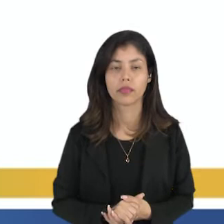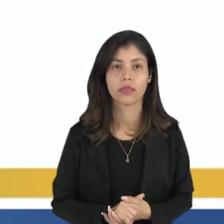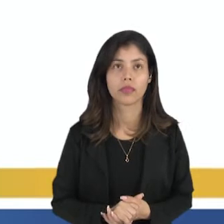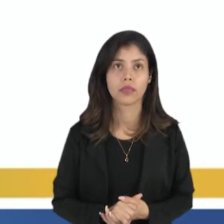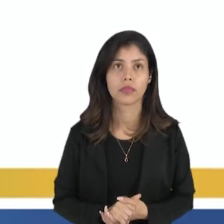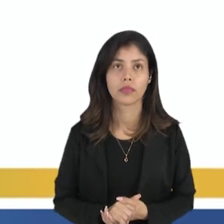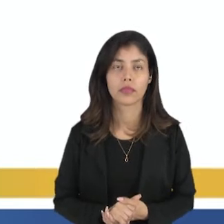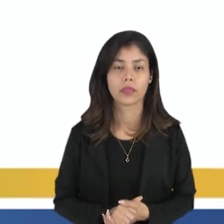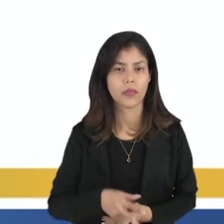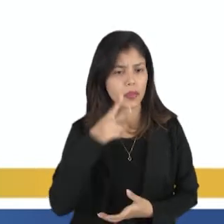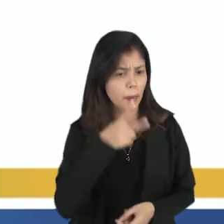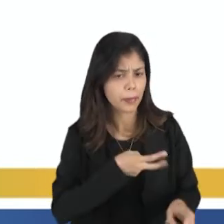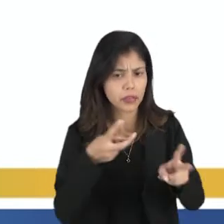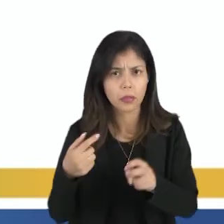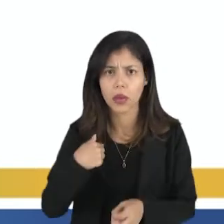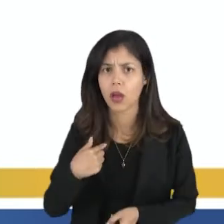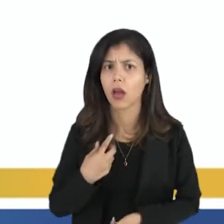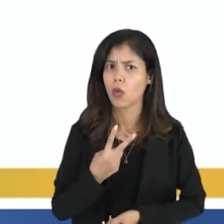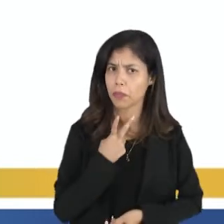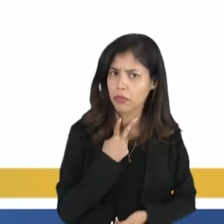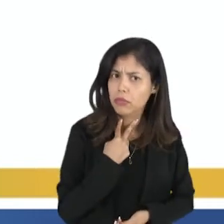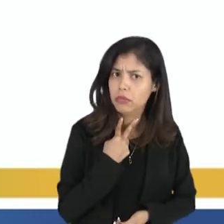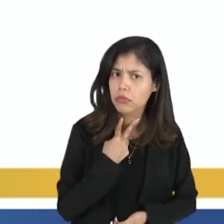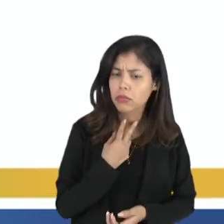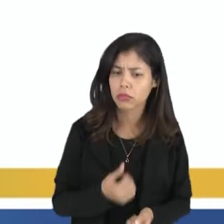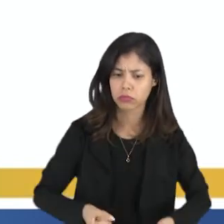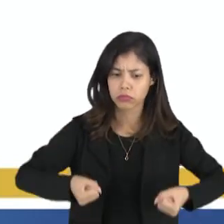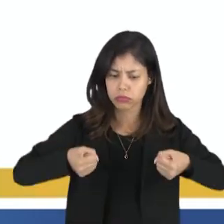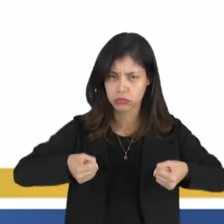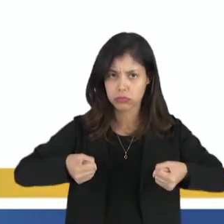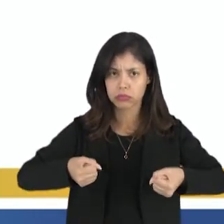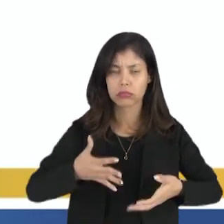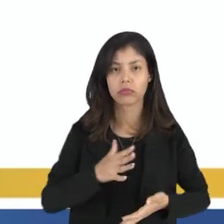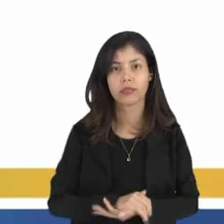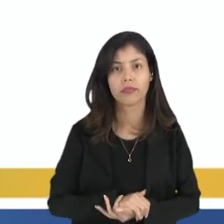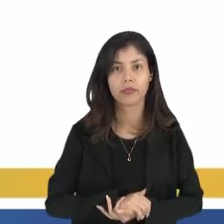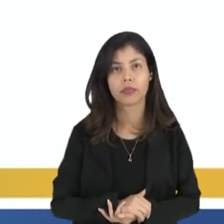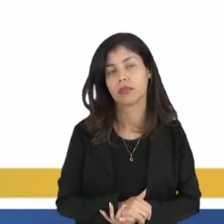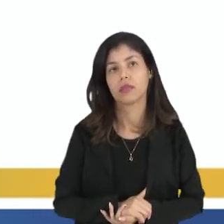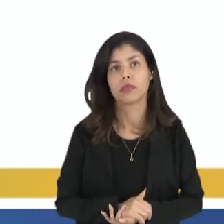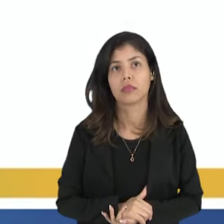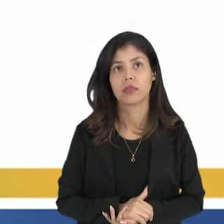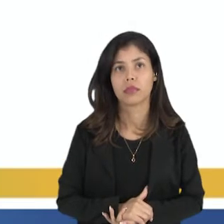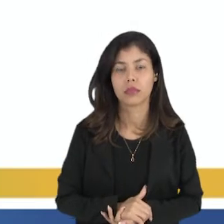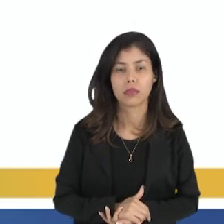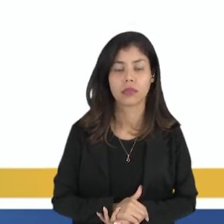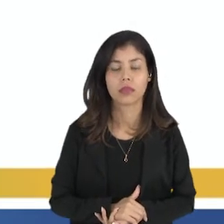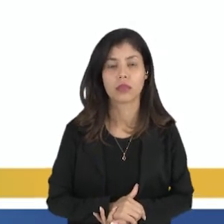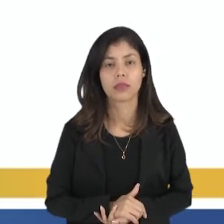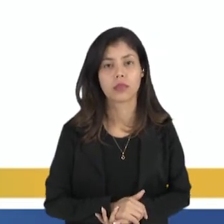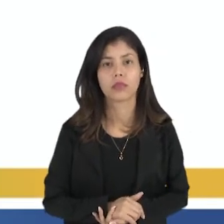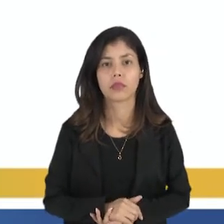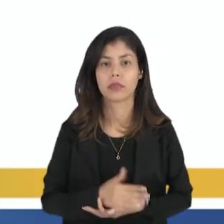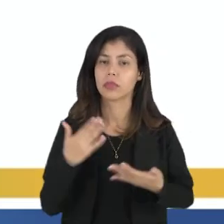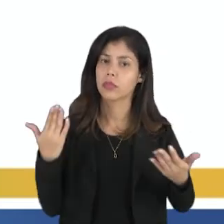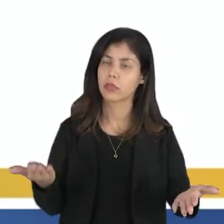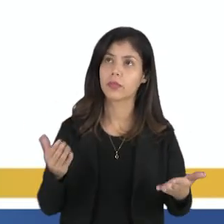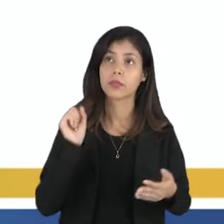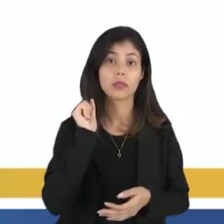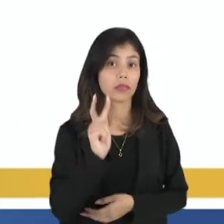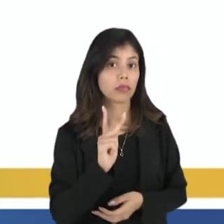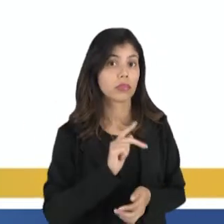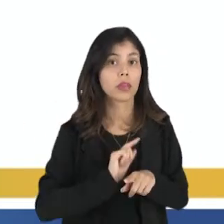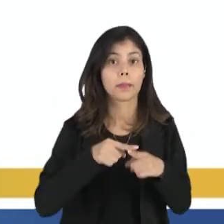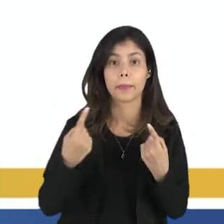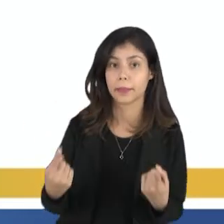I have my hands full? Você não percebe que eu estou com as mãos cheias, que eu estou ocupada? No segundo quadrinho ele continua: That's